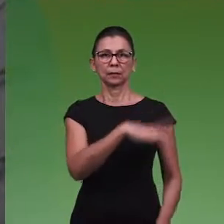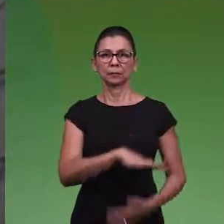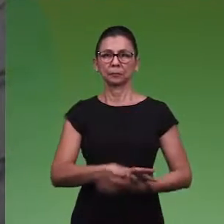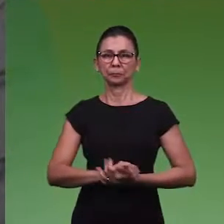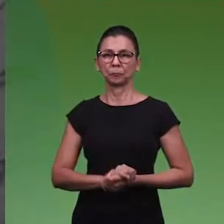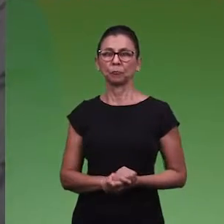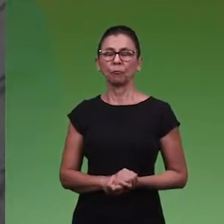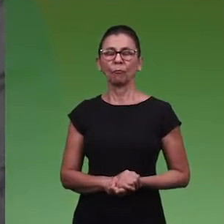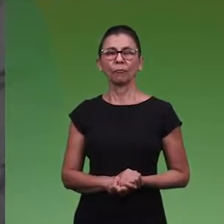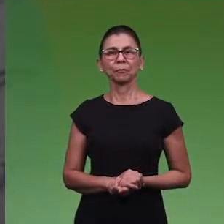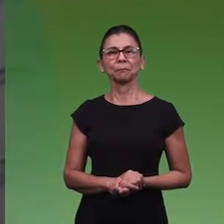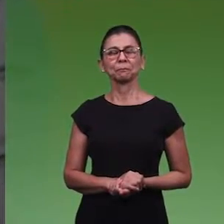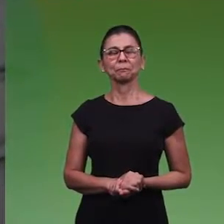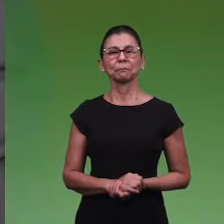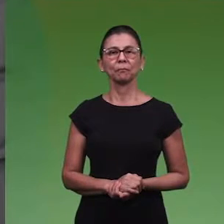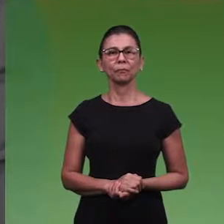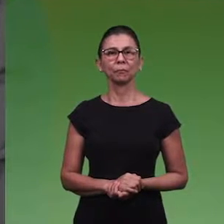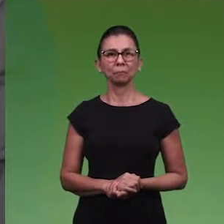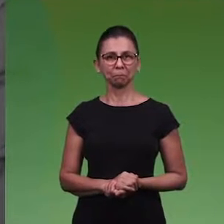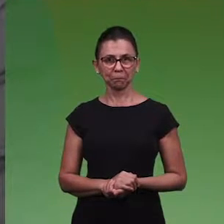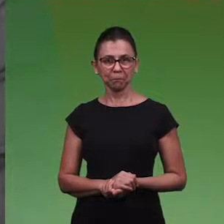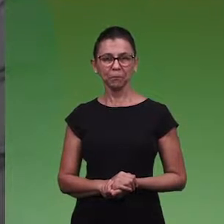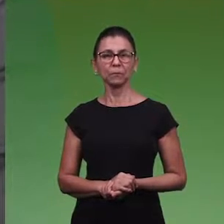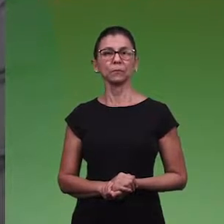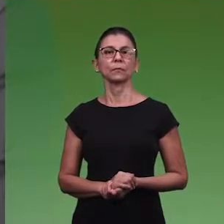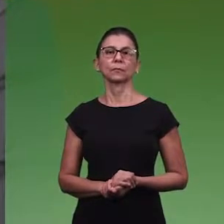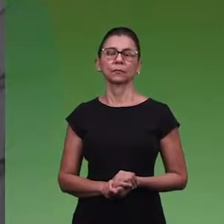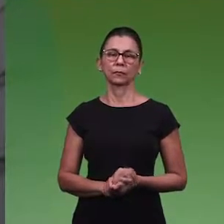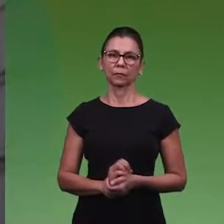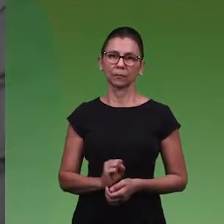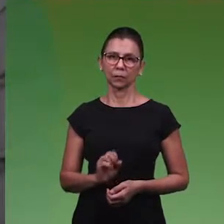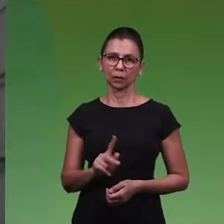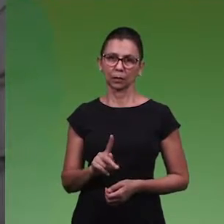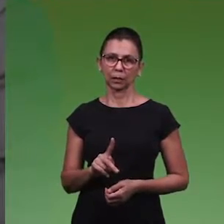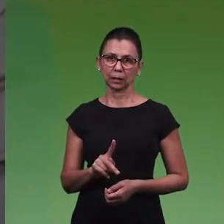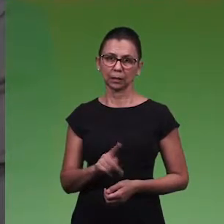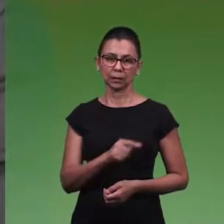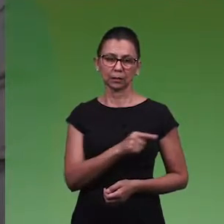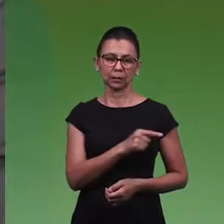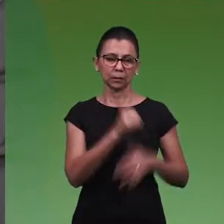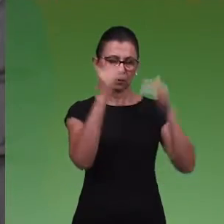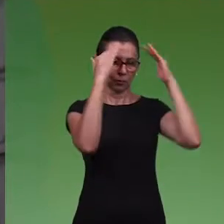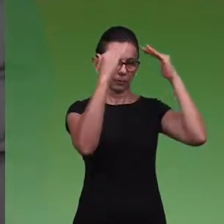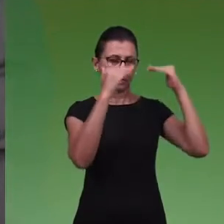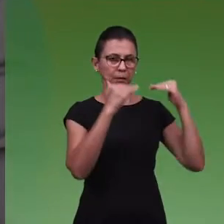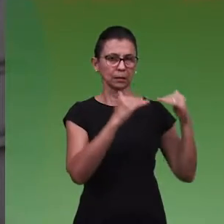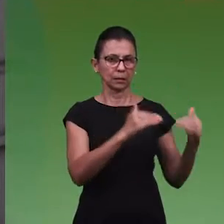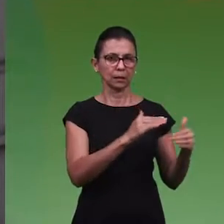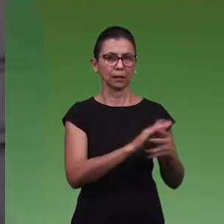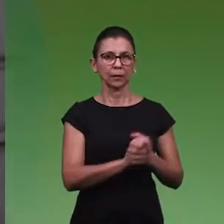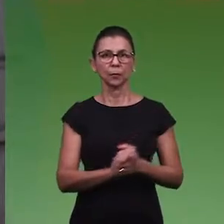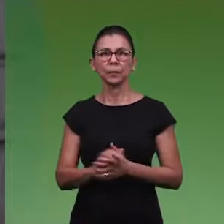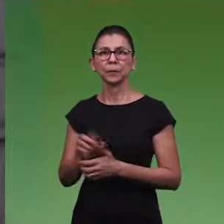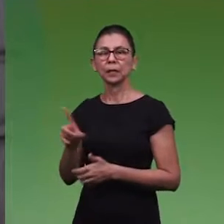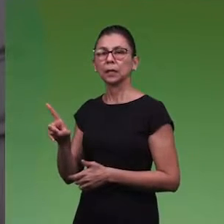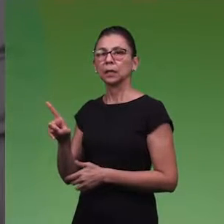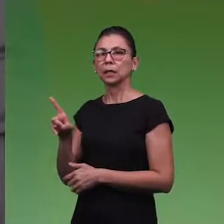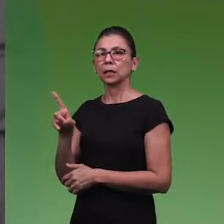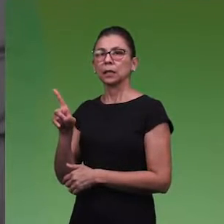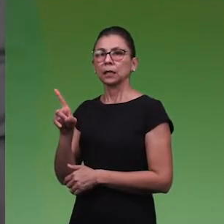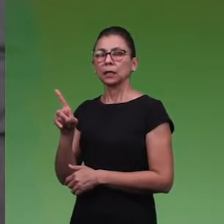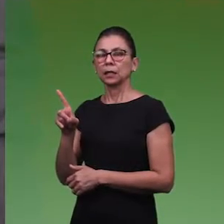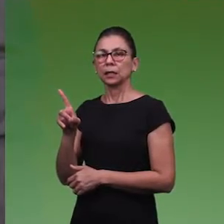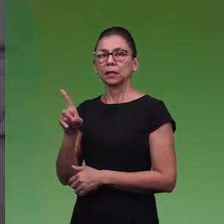ponto aqui, onde Saul desobedeceu e Samuel vai em seguida à casa do pai de Davi,